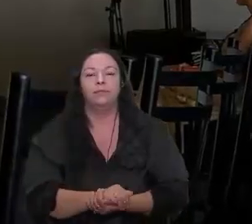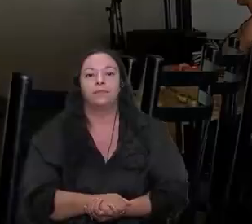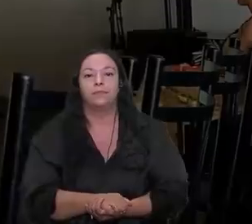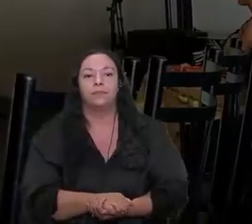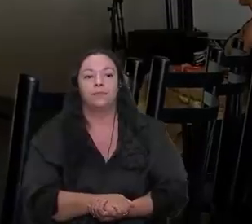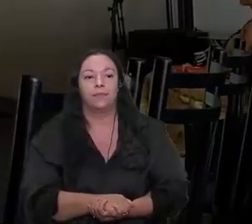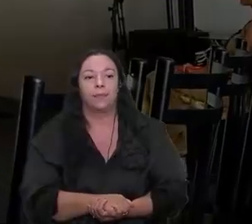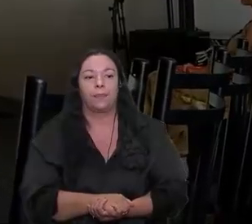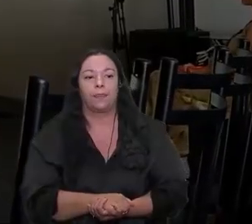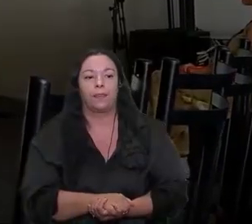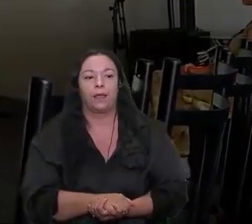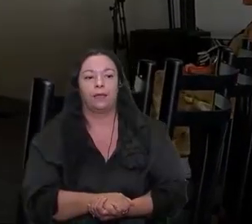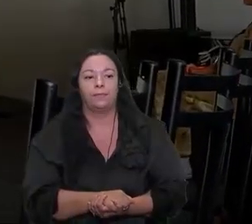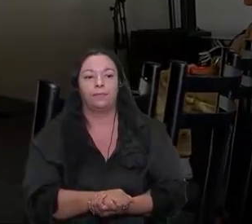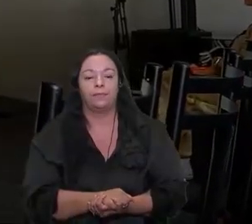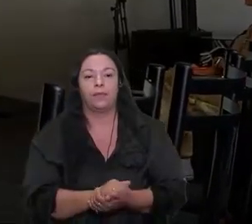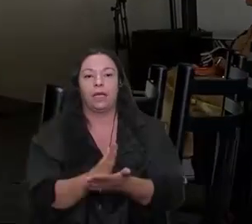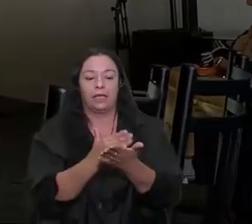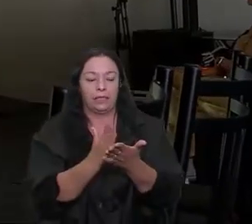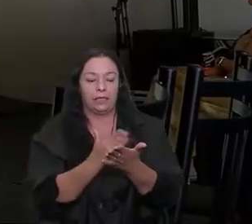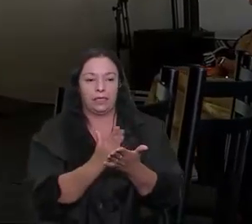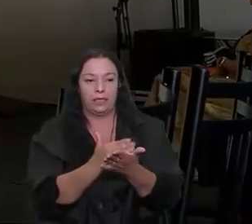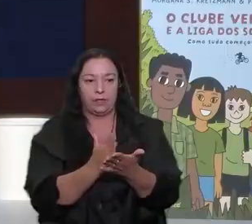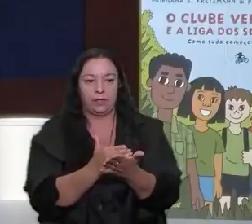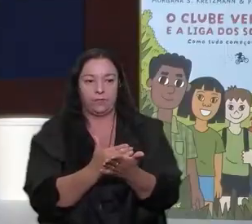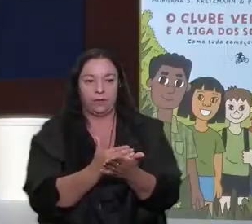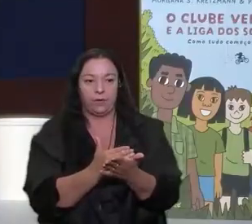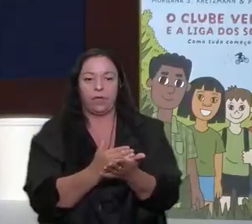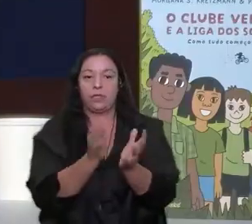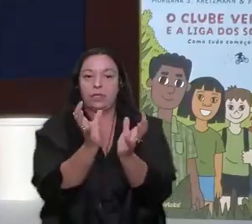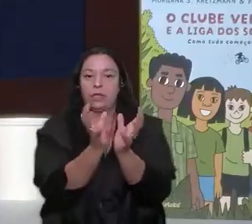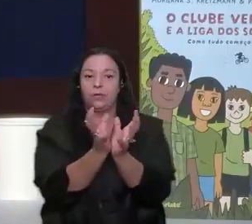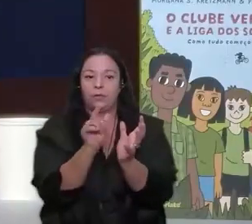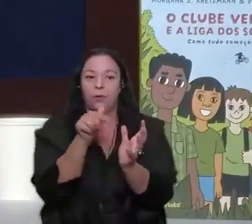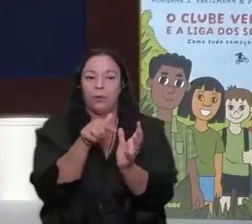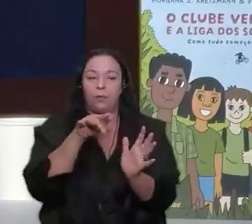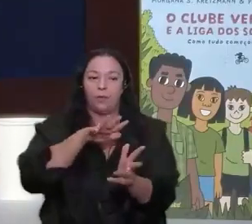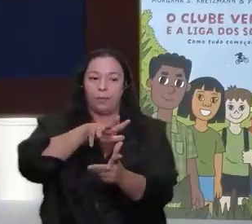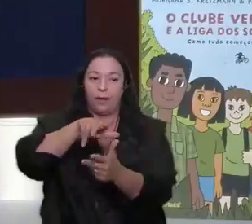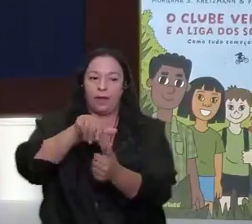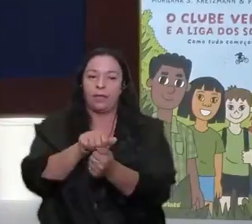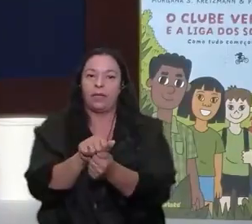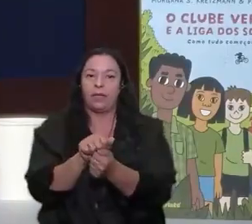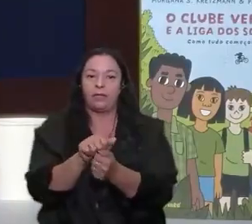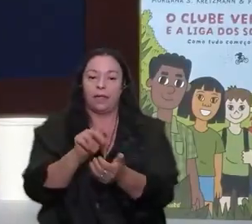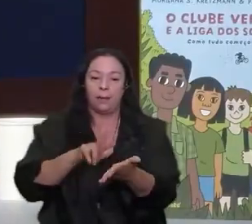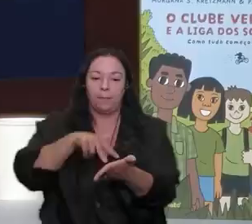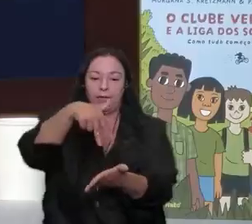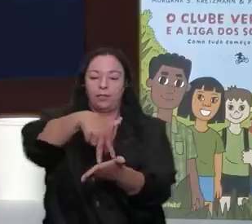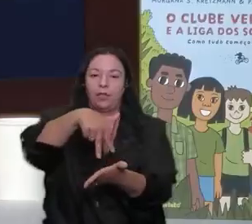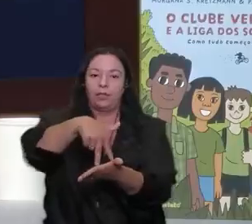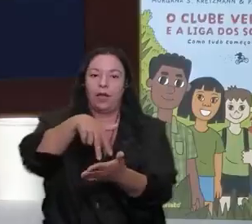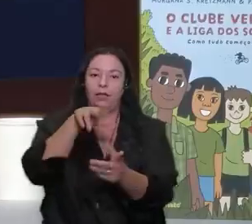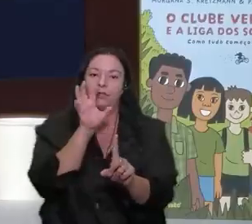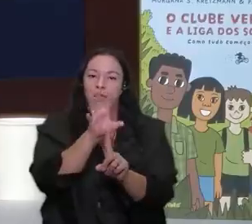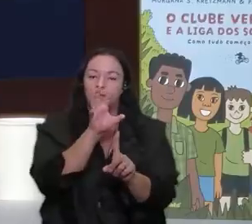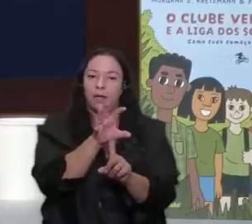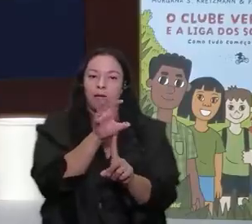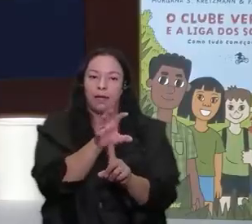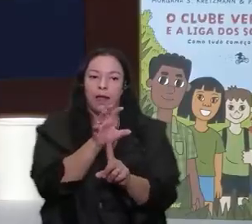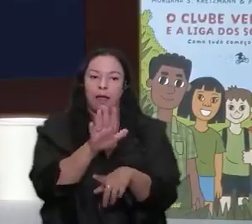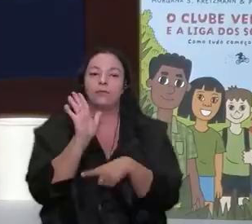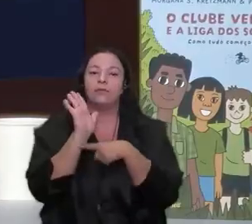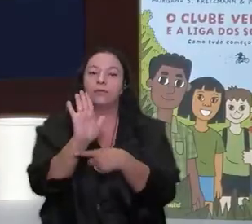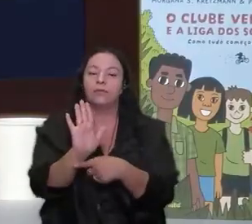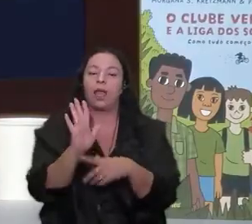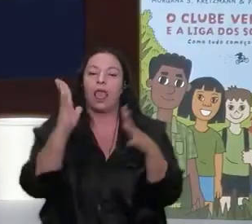nessa coleção aqui que eu trouxe, é a coleção da Turma do Planeta, é uma turma de personagens inspirado nas crianças que nos ajudaram a